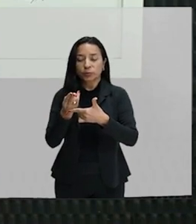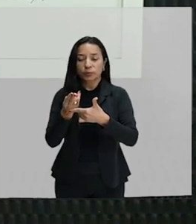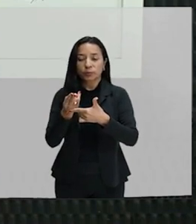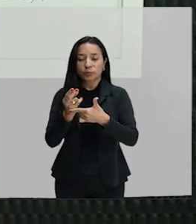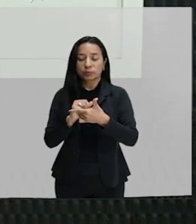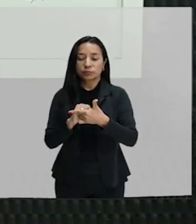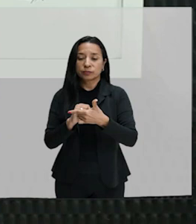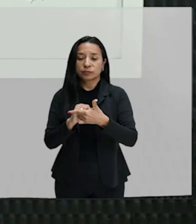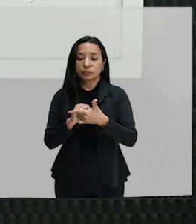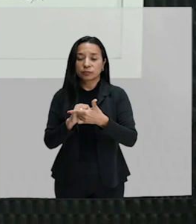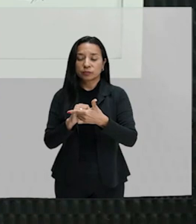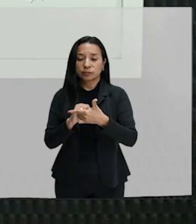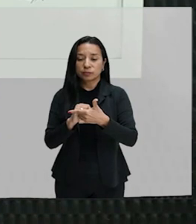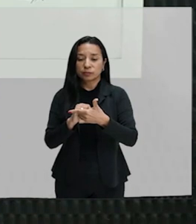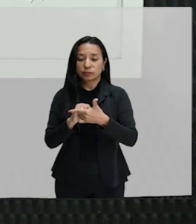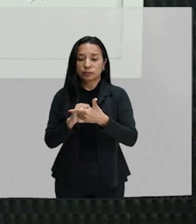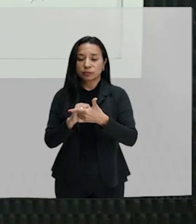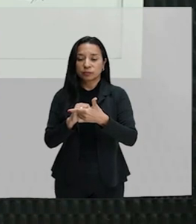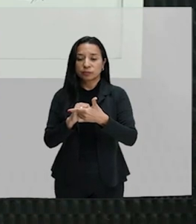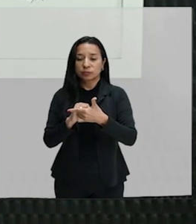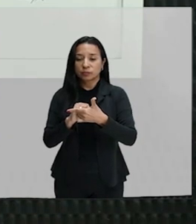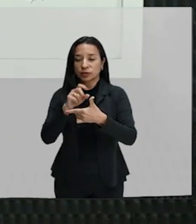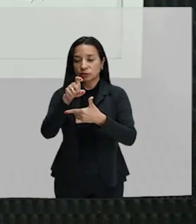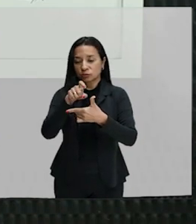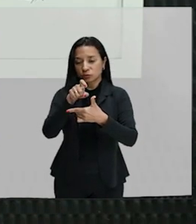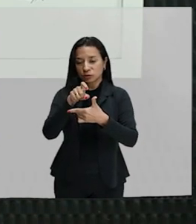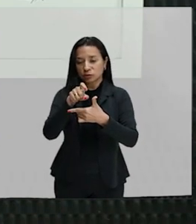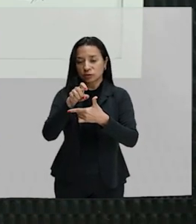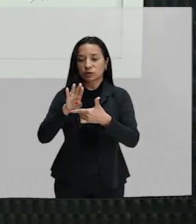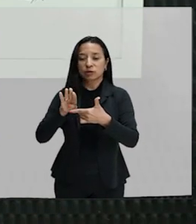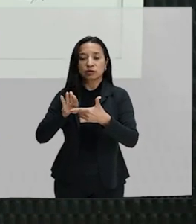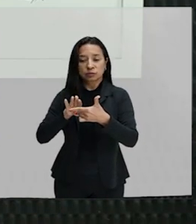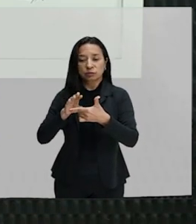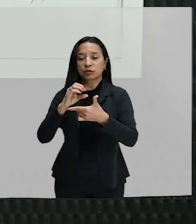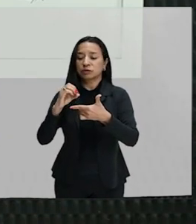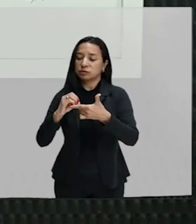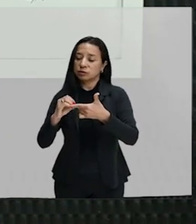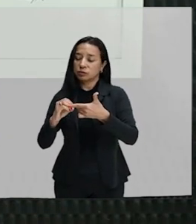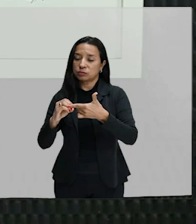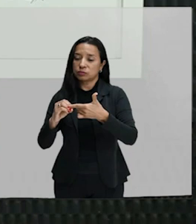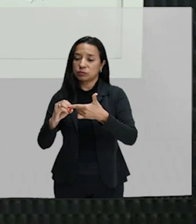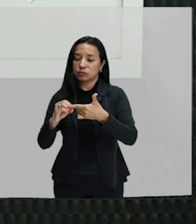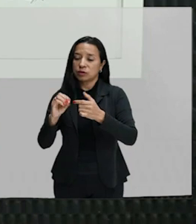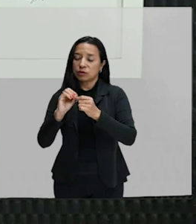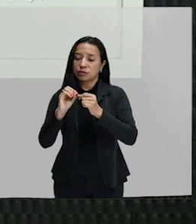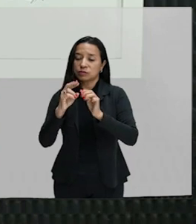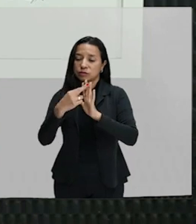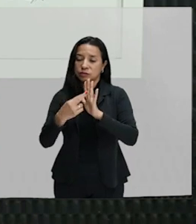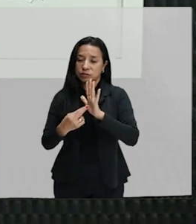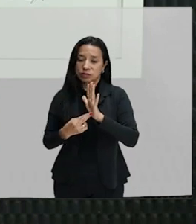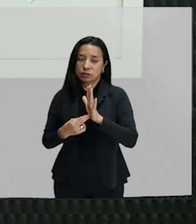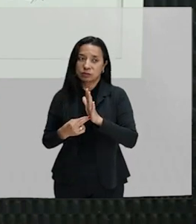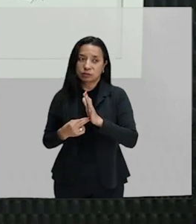C temperatura em X ok e nós vamos fazer ó Aquela regrinha pego esta